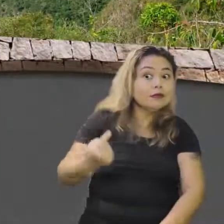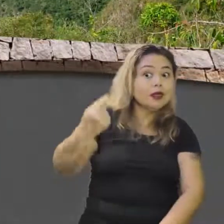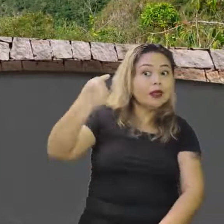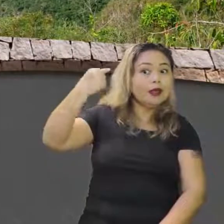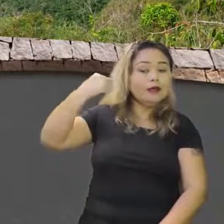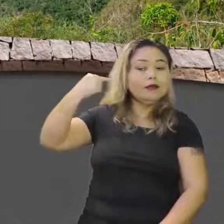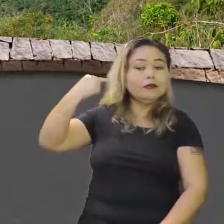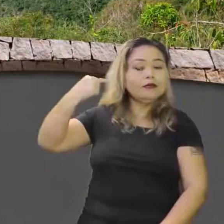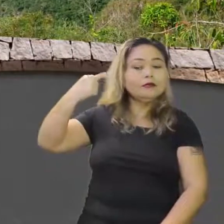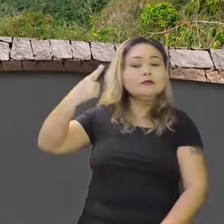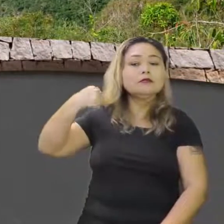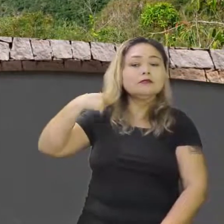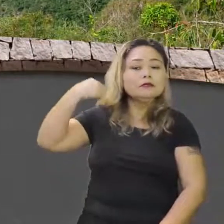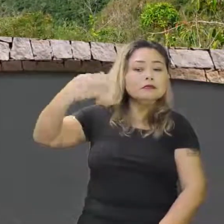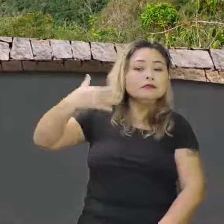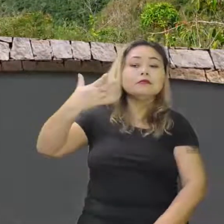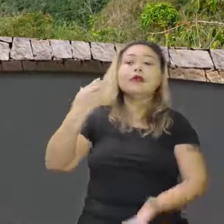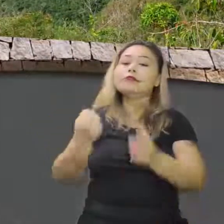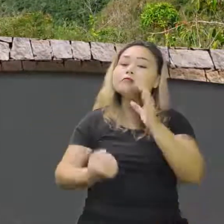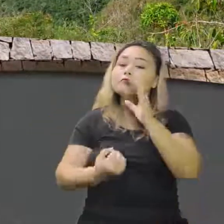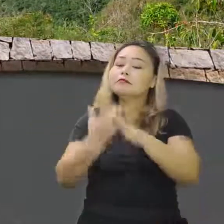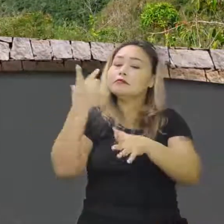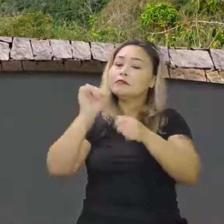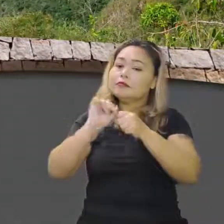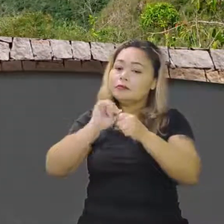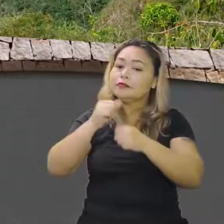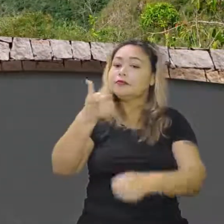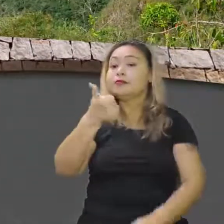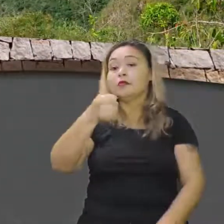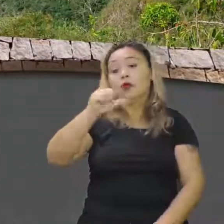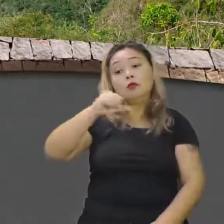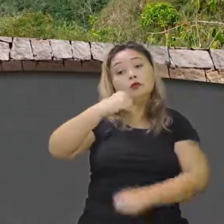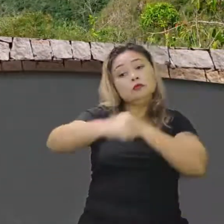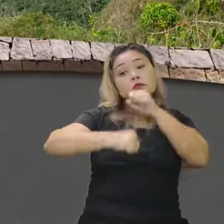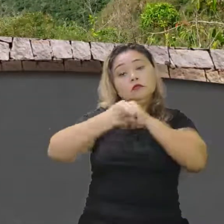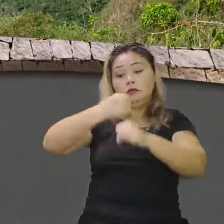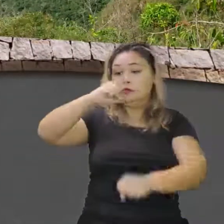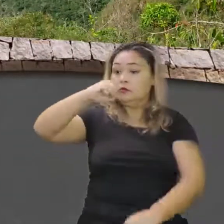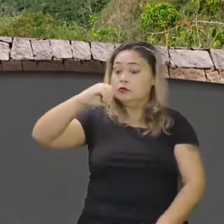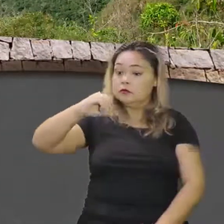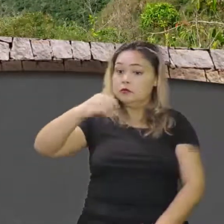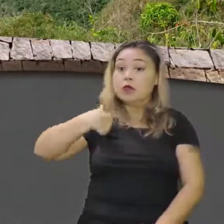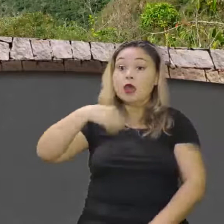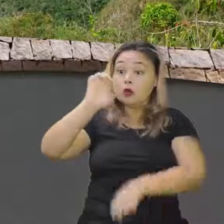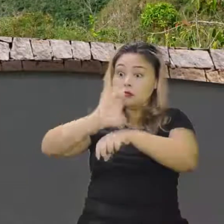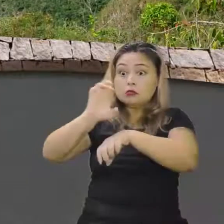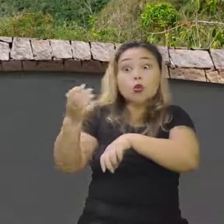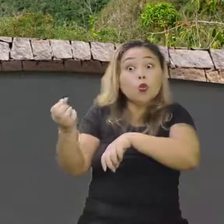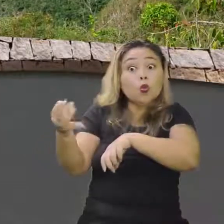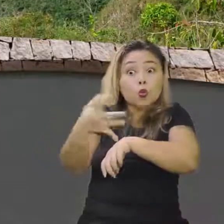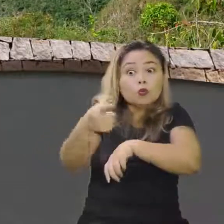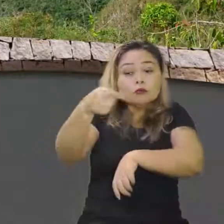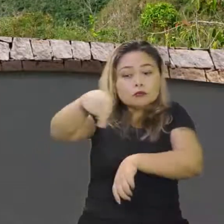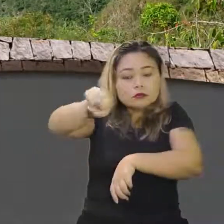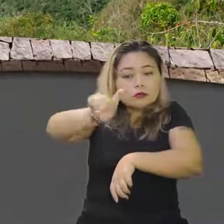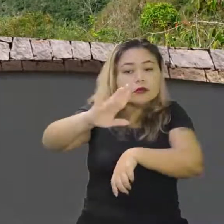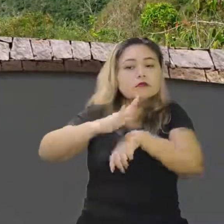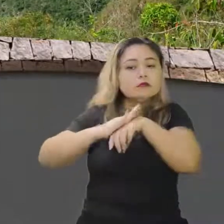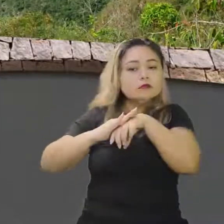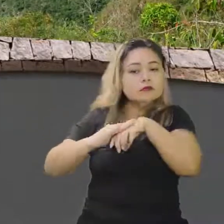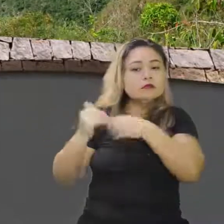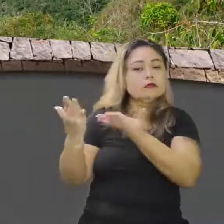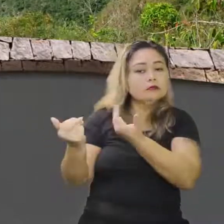e a nossa origem do nosso Estado é dos anos 80, portanto, é um Estado novo. Portanto, você, meu querido jovem,